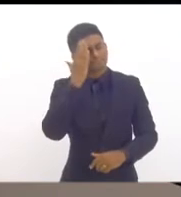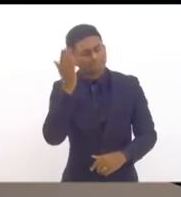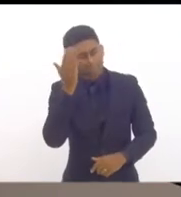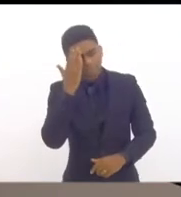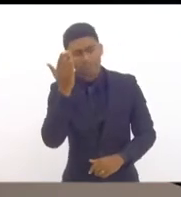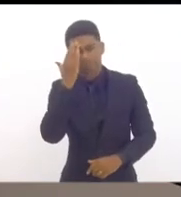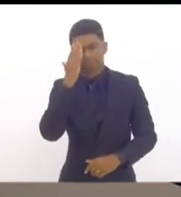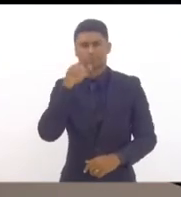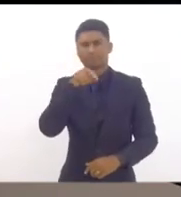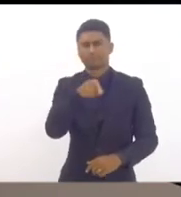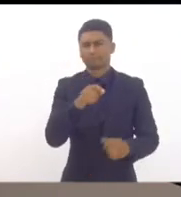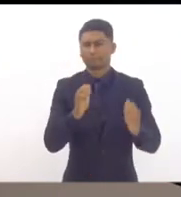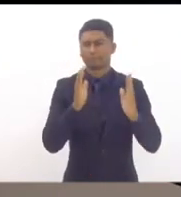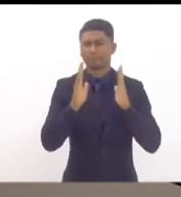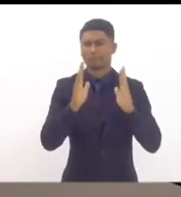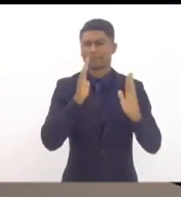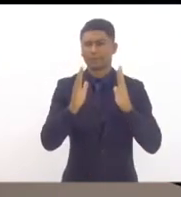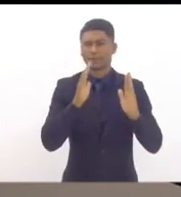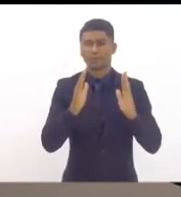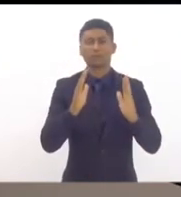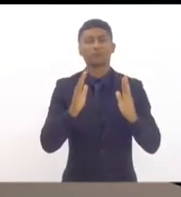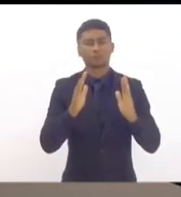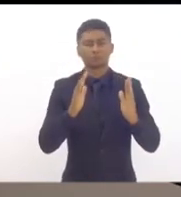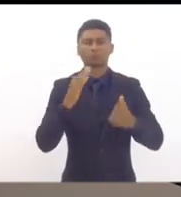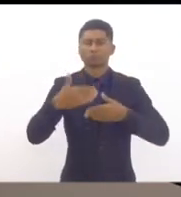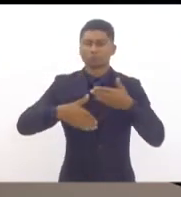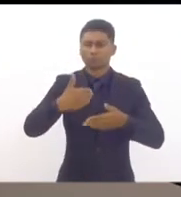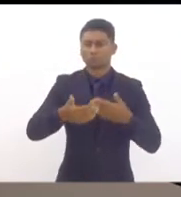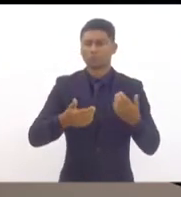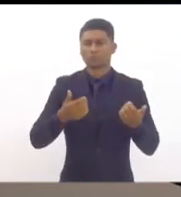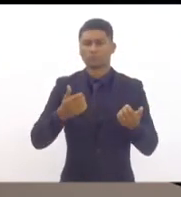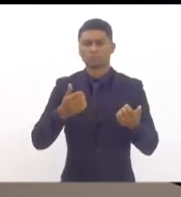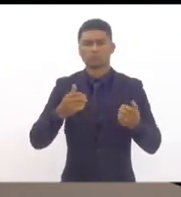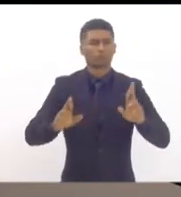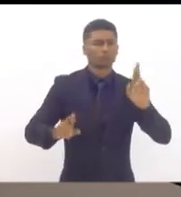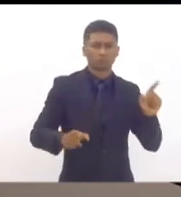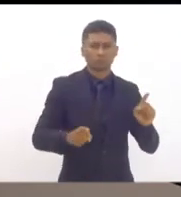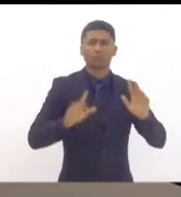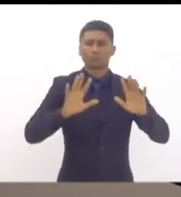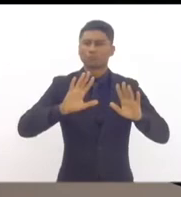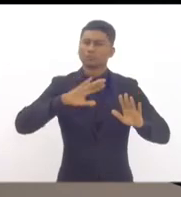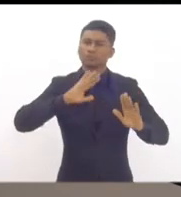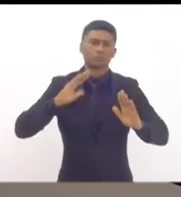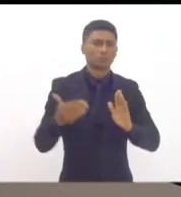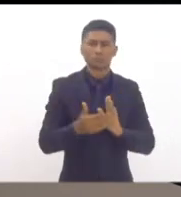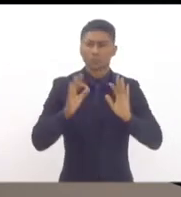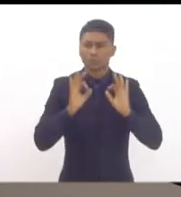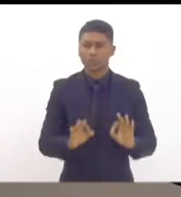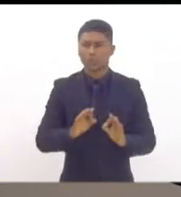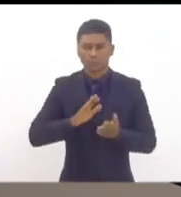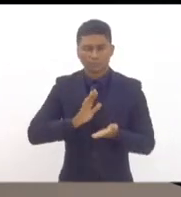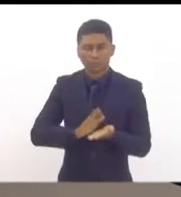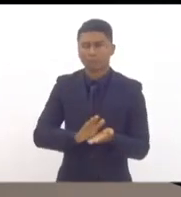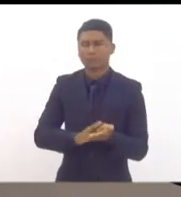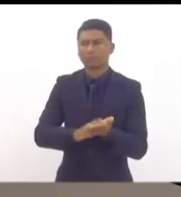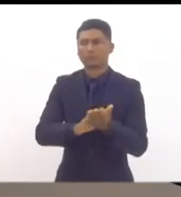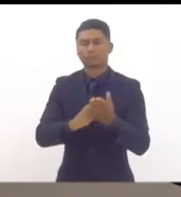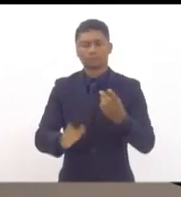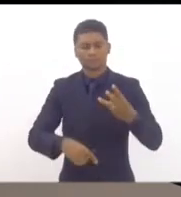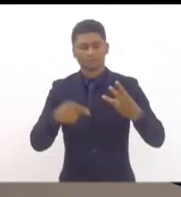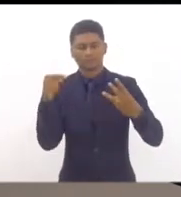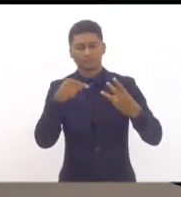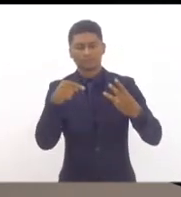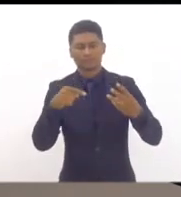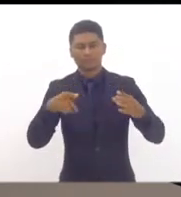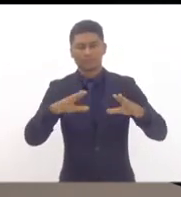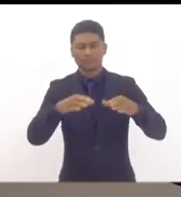rompido poderia desandar o processo, mas deu tudo certo. E um meu parabéns também ao pessoal da comissão, que